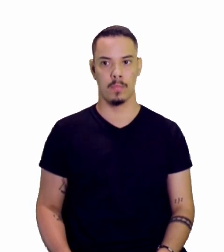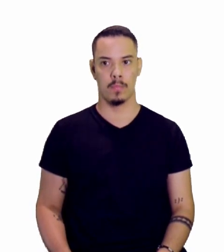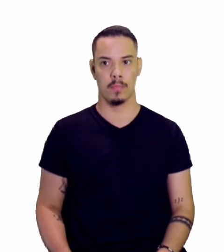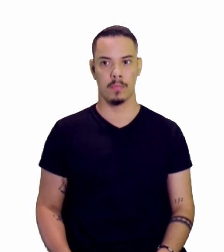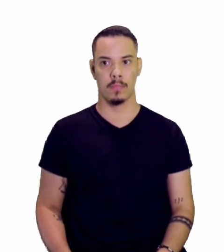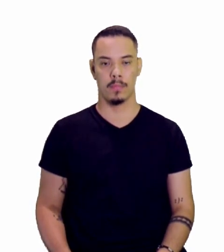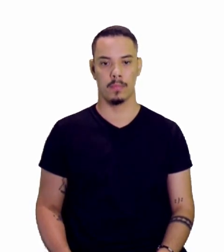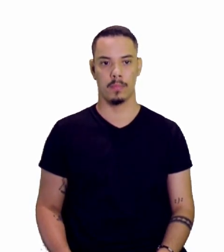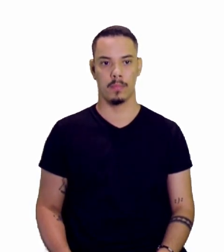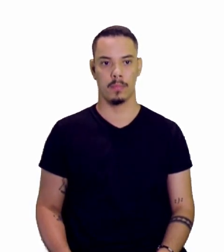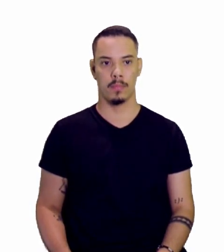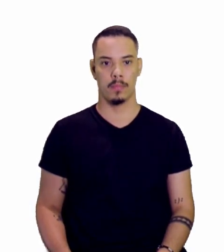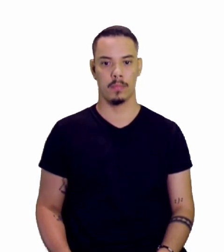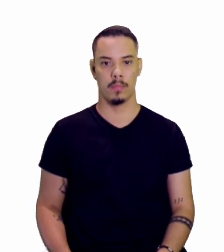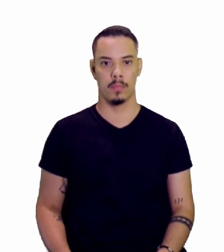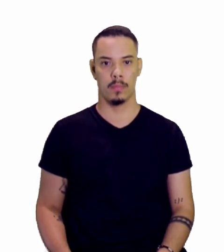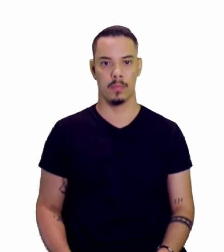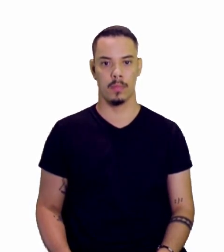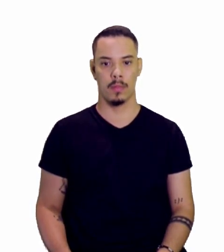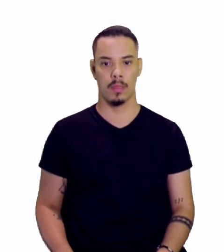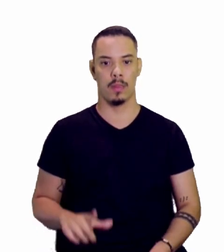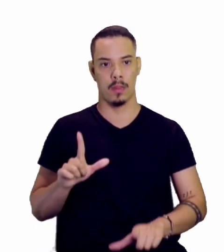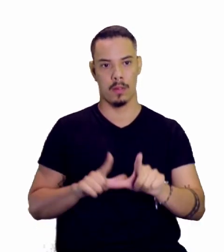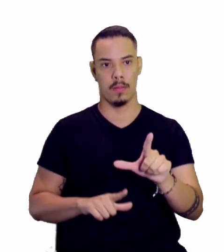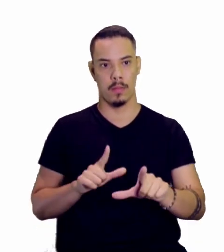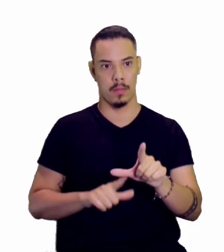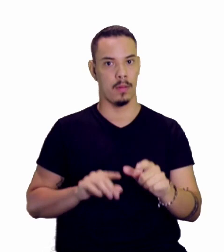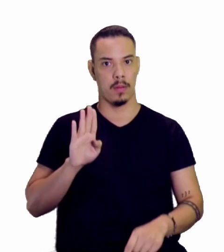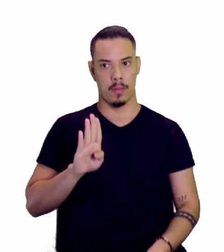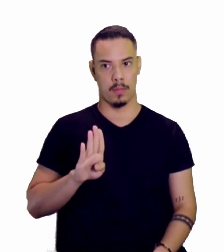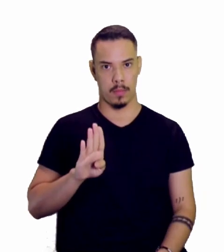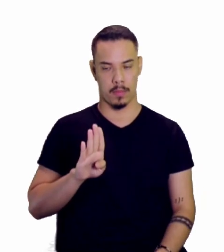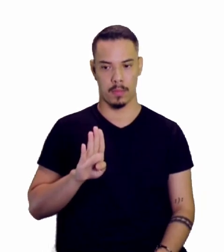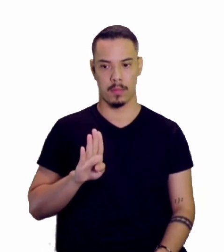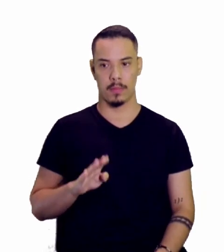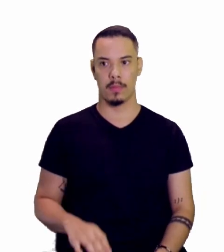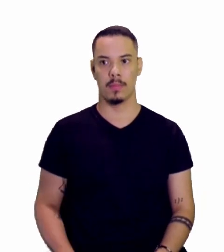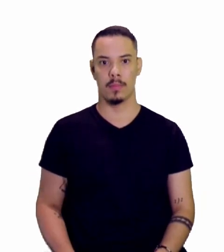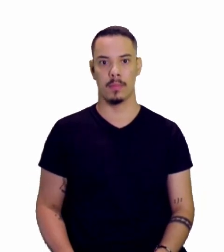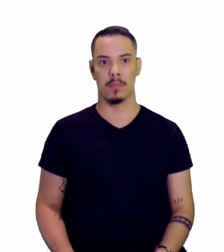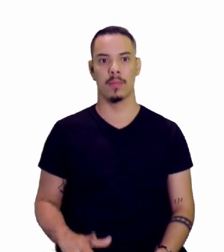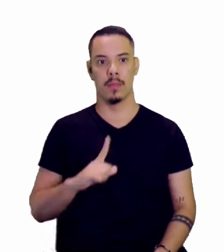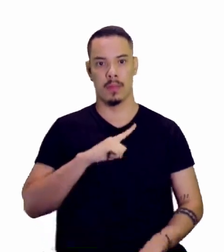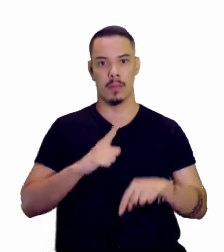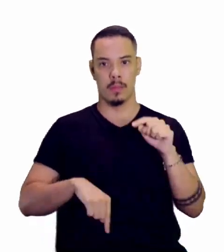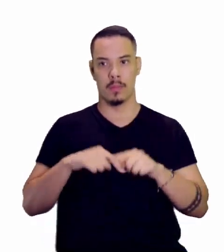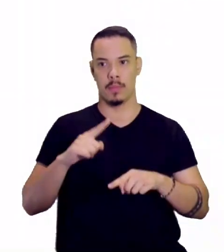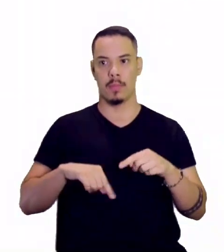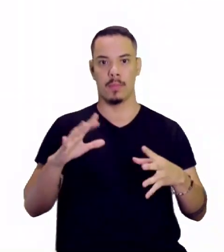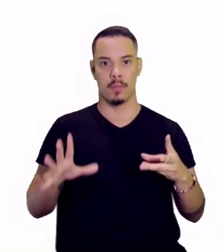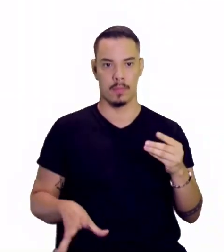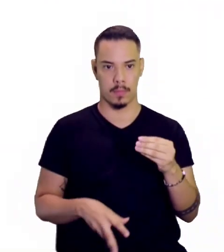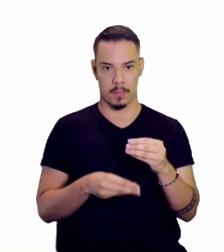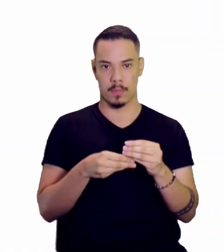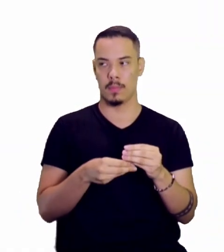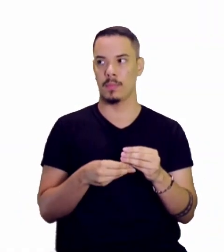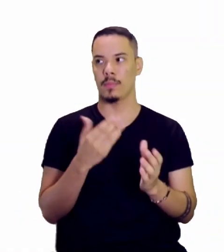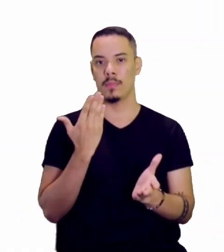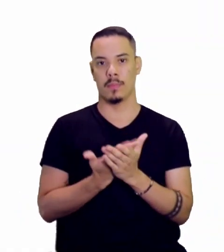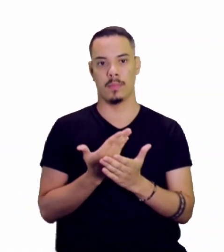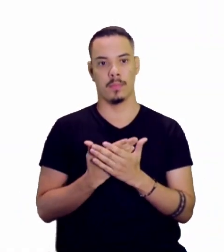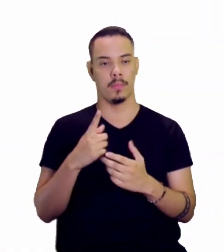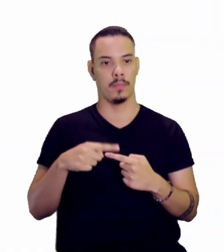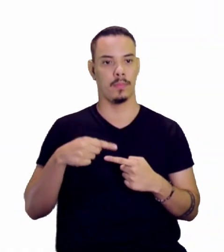lá, ó, só para colocar bonitinho ali, letra B. Então, letra né? B, isso. A gente tem um materialzinho complementar para a última aula, né? Para a próxima